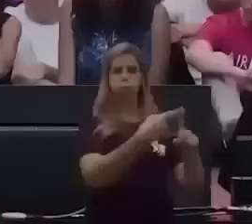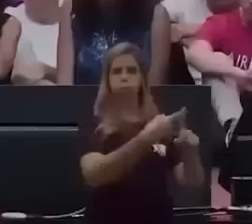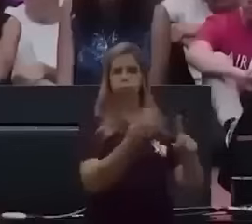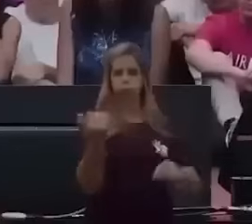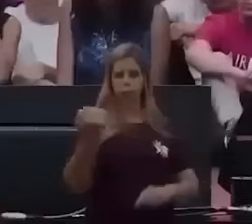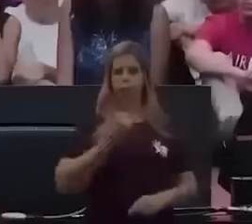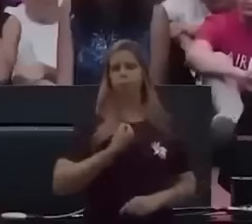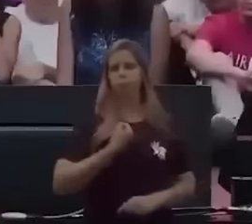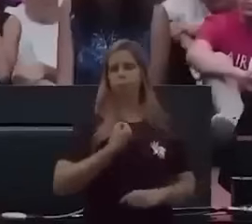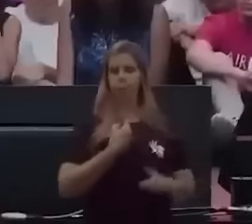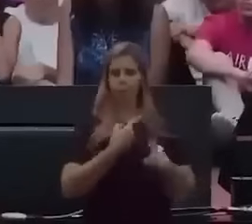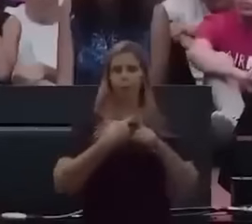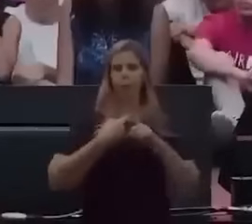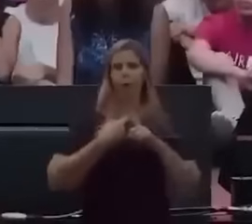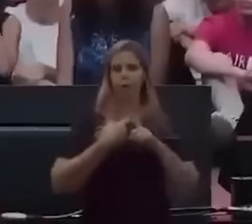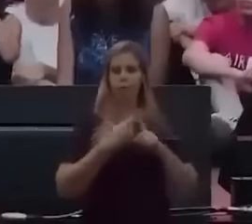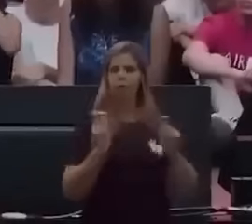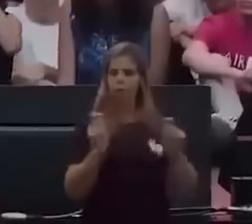crucifiquem-me,